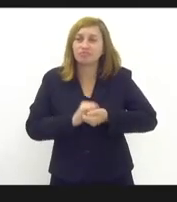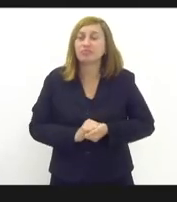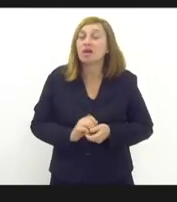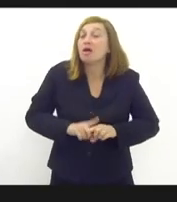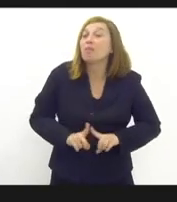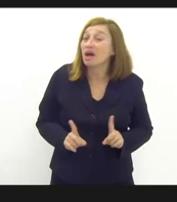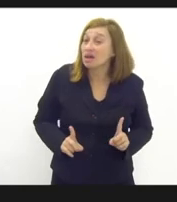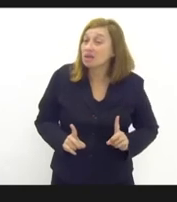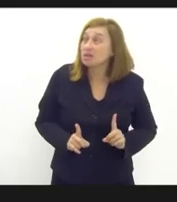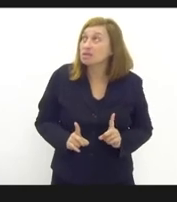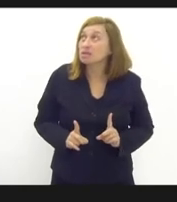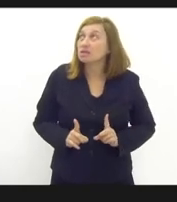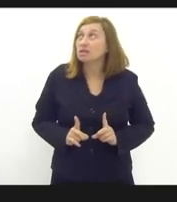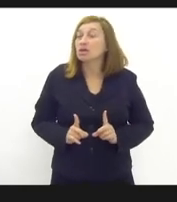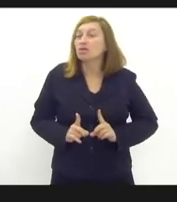Mas eu, como gosto